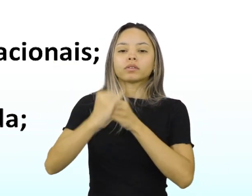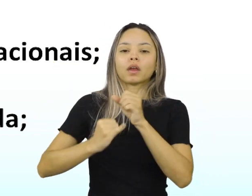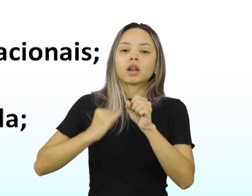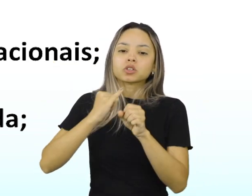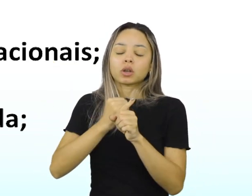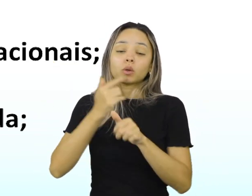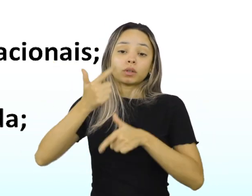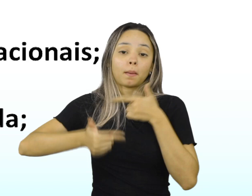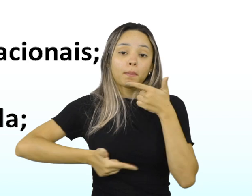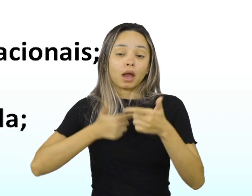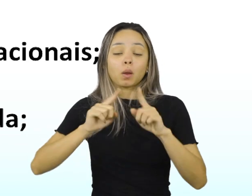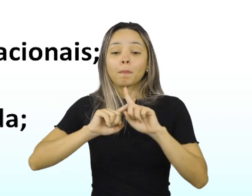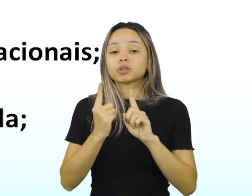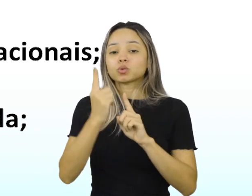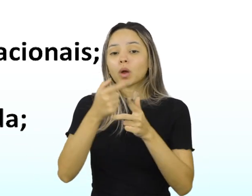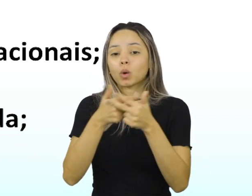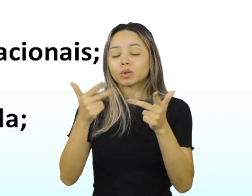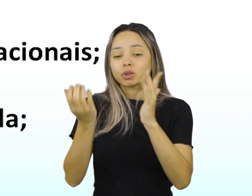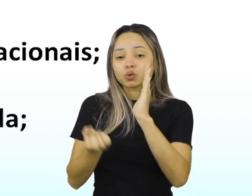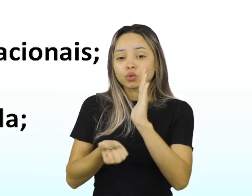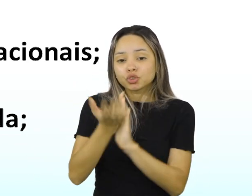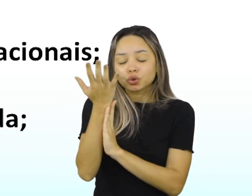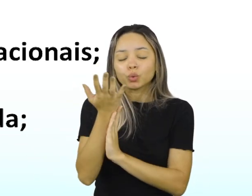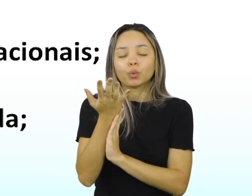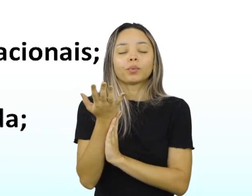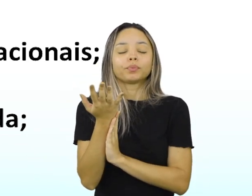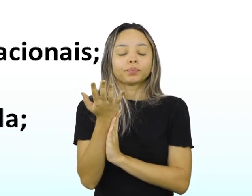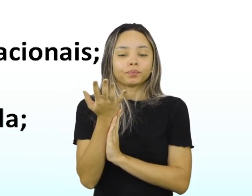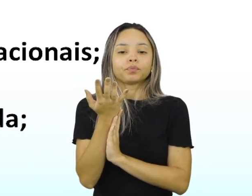trabalho. Mas, sobretudo, uma coisa que surgiu